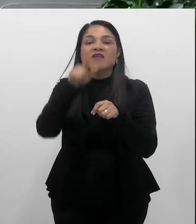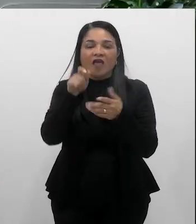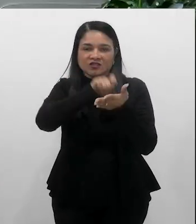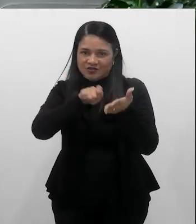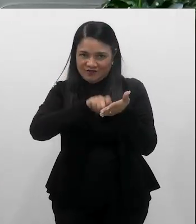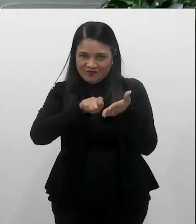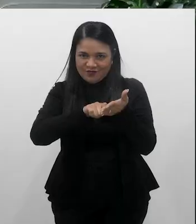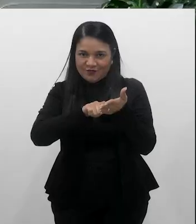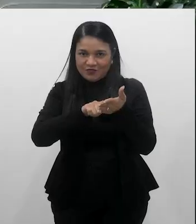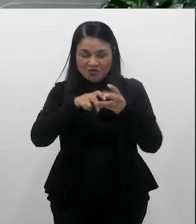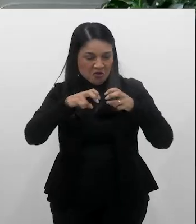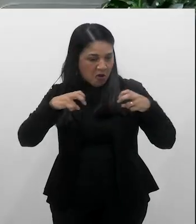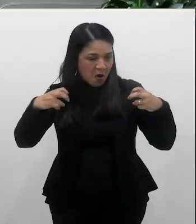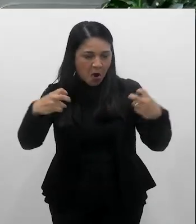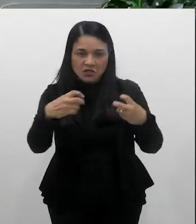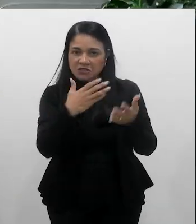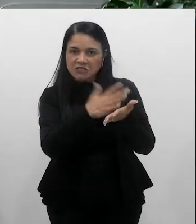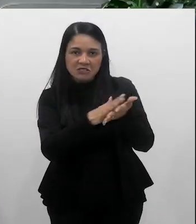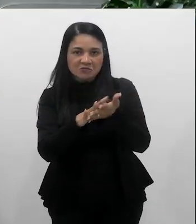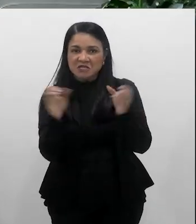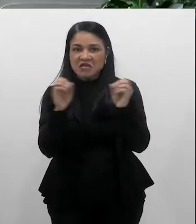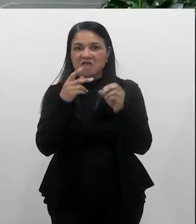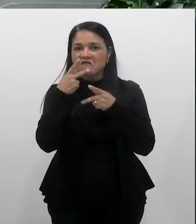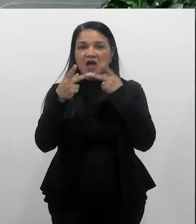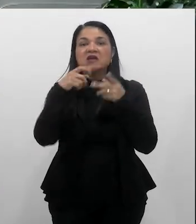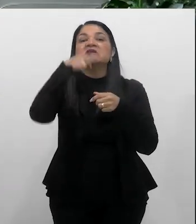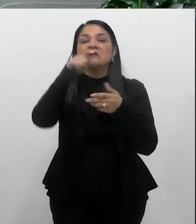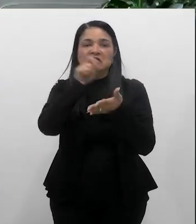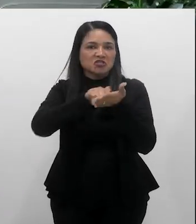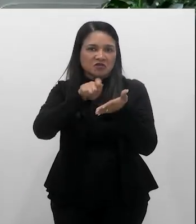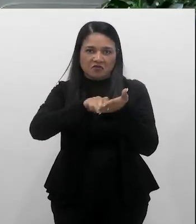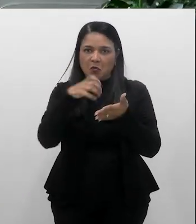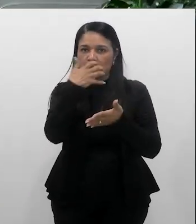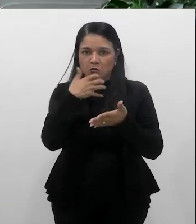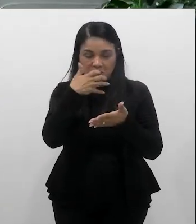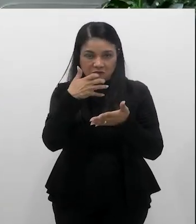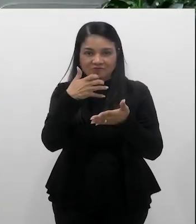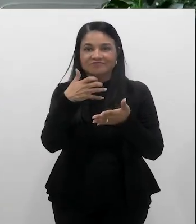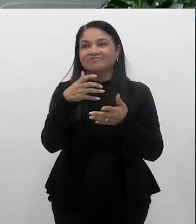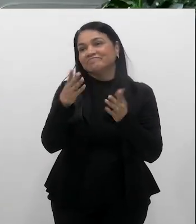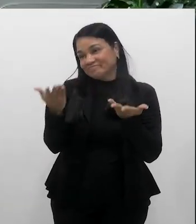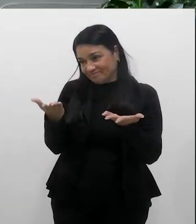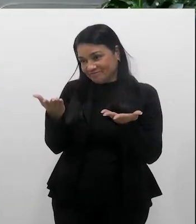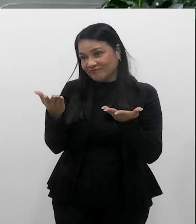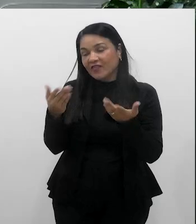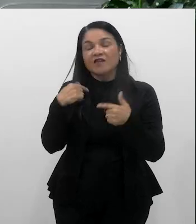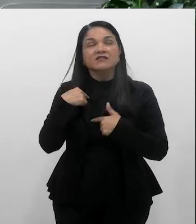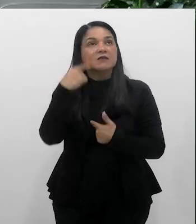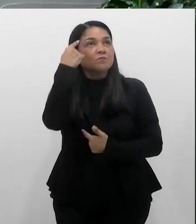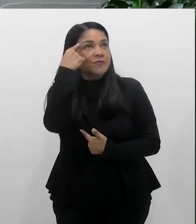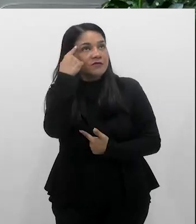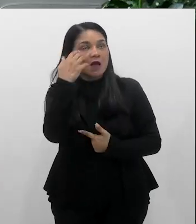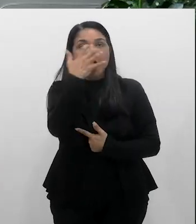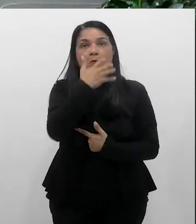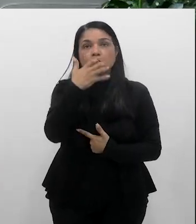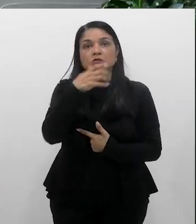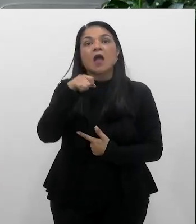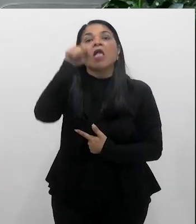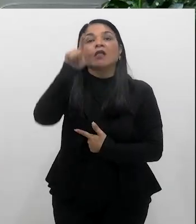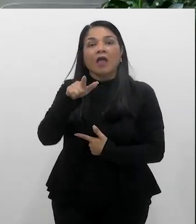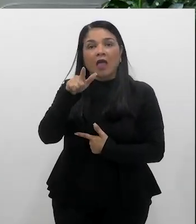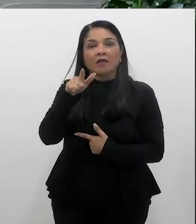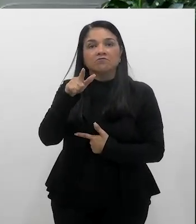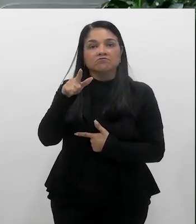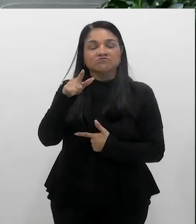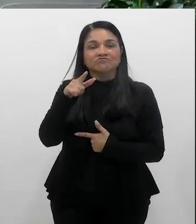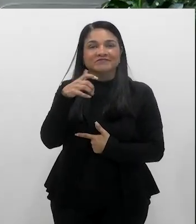cantando e não sabe nem de quem é. Nas rodas de samba, ninguém fala. Pois é, exatamente. Essa é uma questão, né? E aí você fica sempre achando que a música é